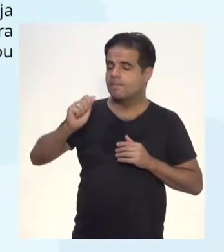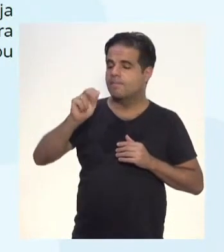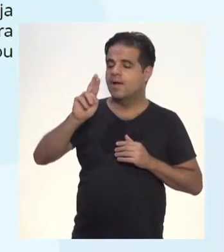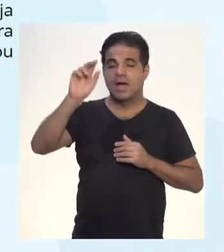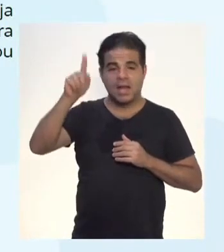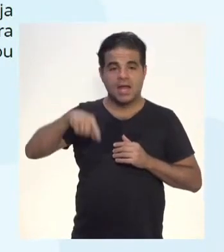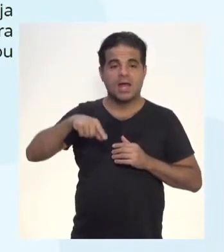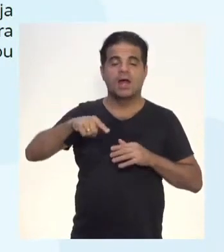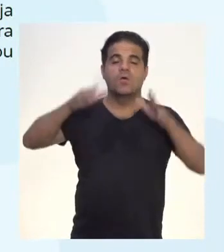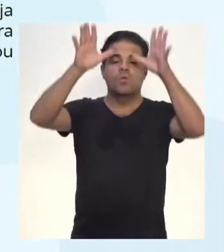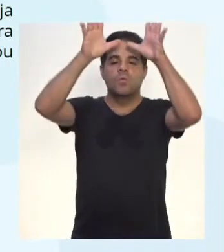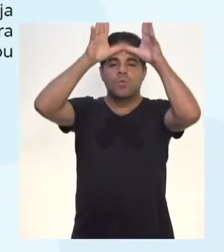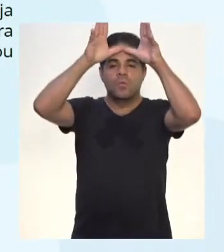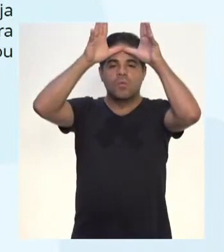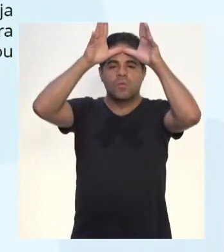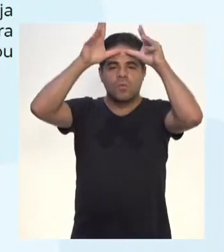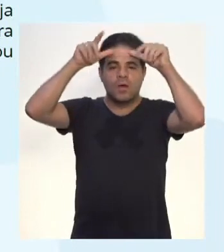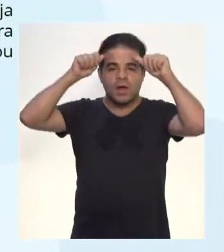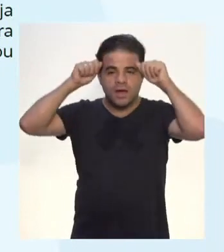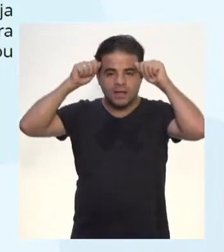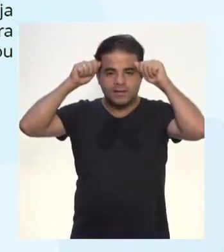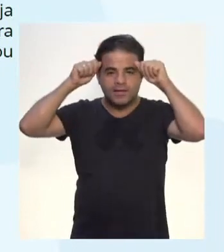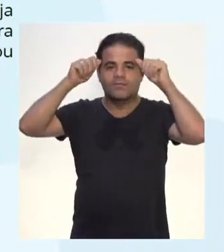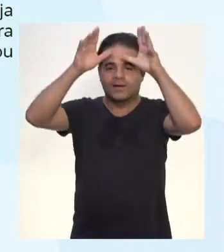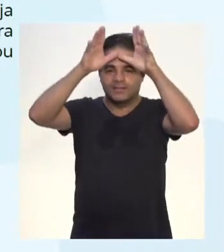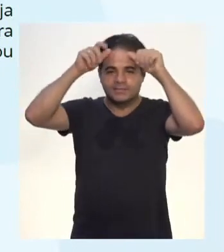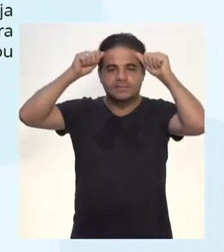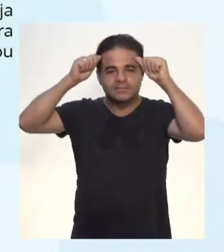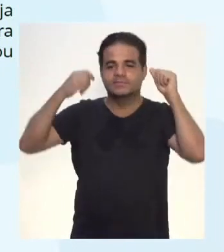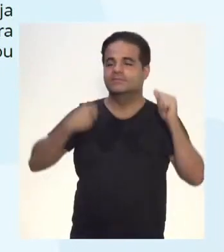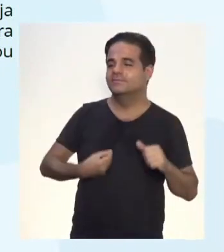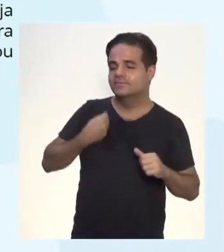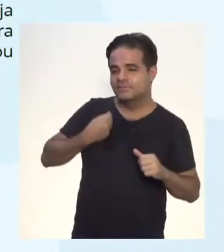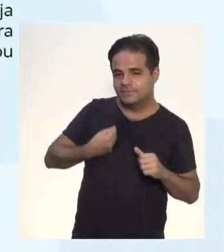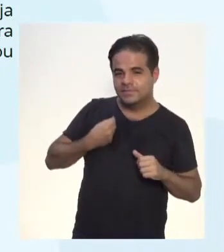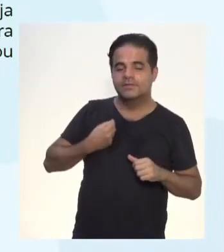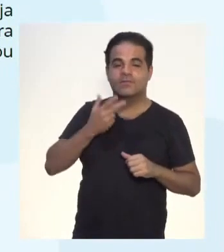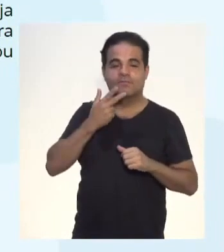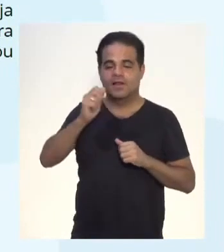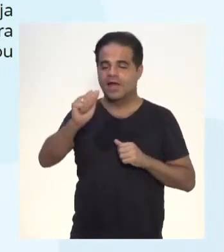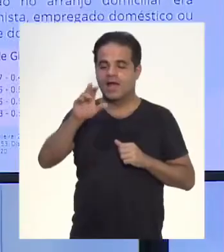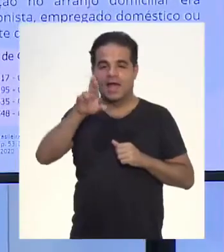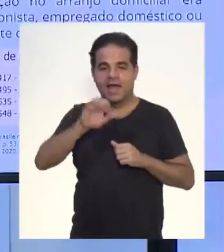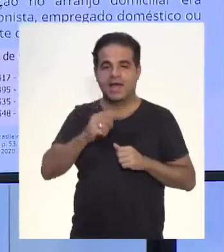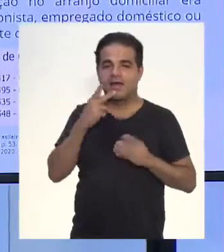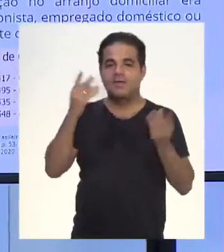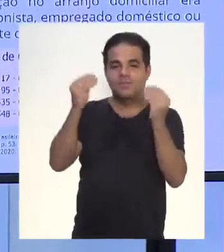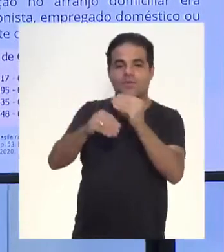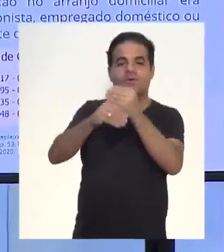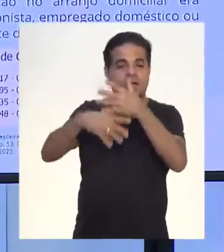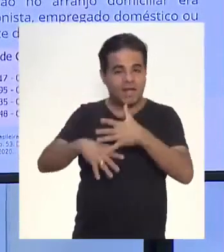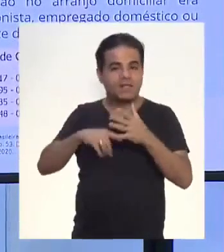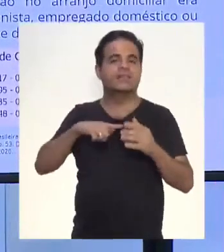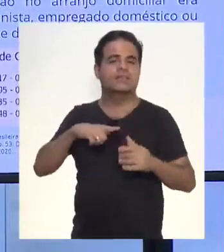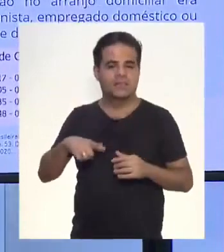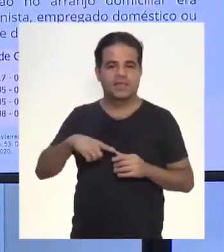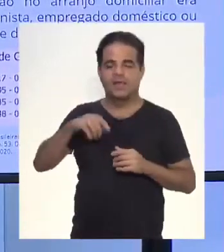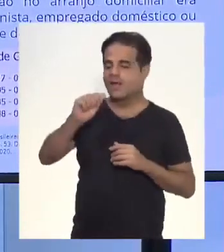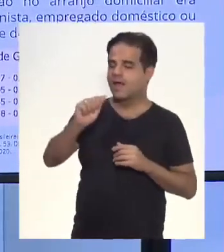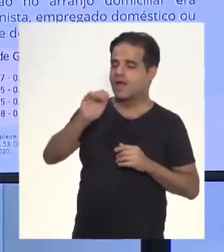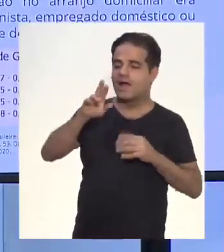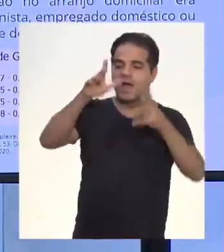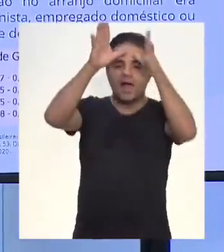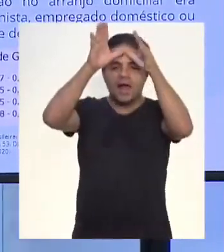o Acre. Sim, o Acre existe. Né? Sempre que a gente fala do Acre, alguém volta no chat que não existe. Sim, o Acre